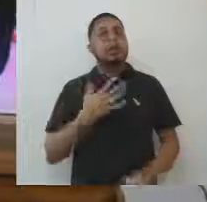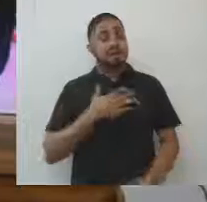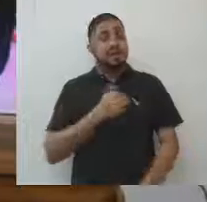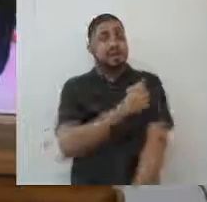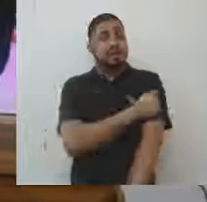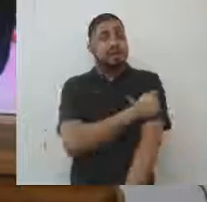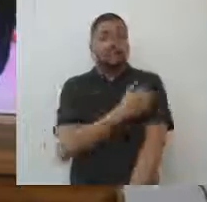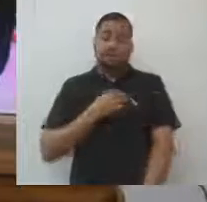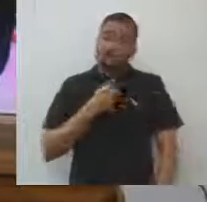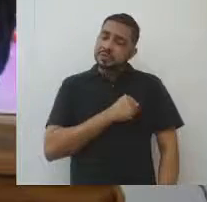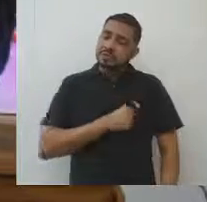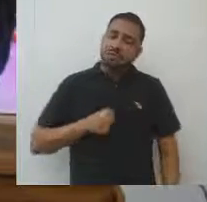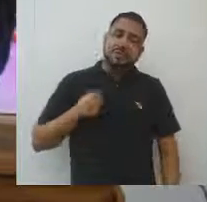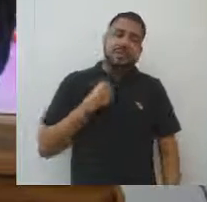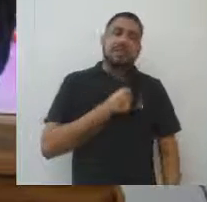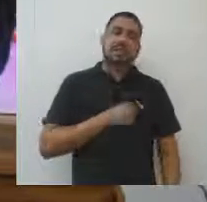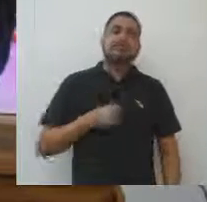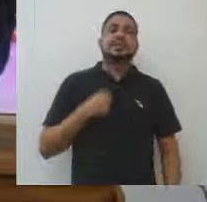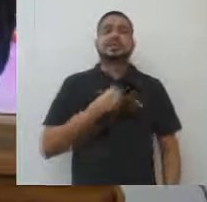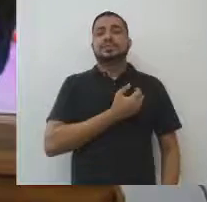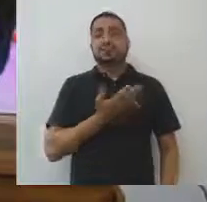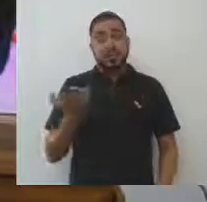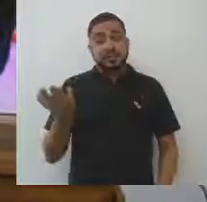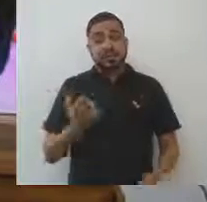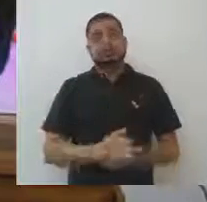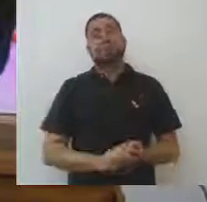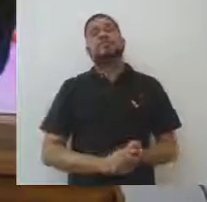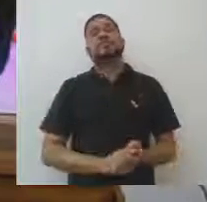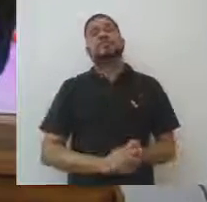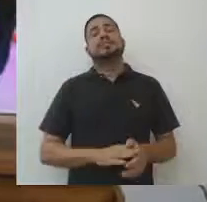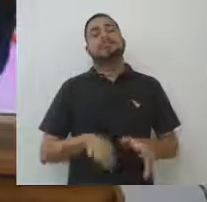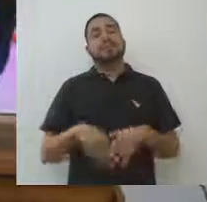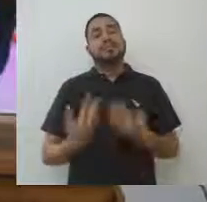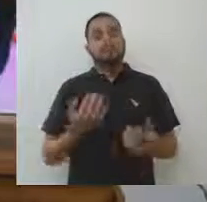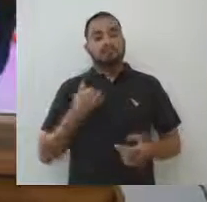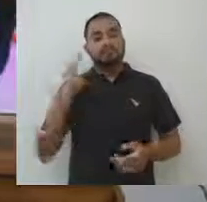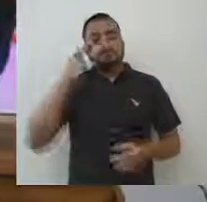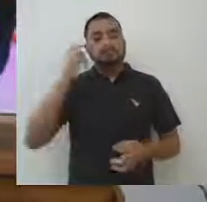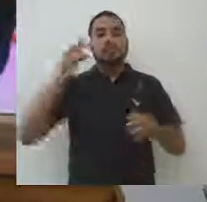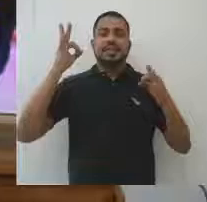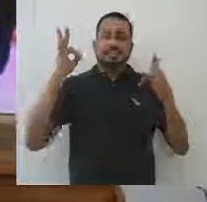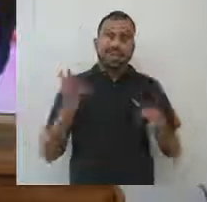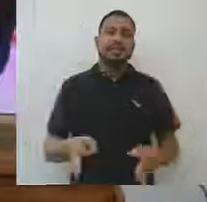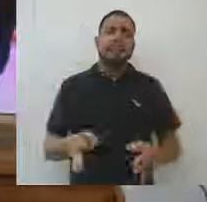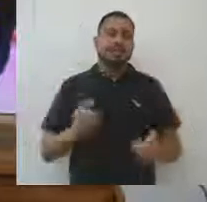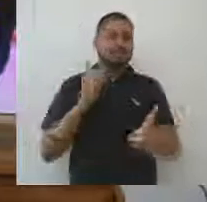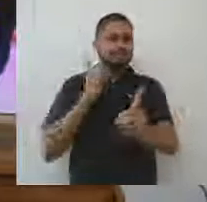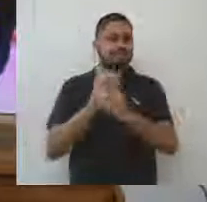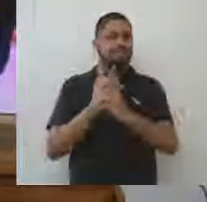alunos. Estou morrendo de saudade de vocês, tá certo? E que eu tenho certeza que a gente vai se